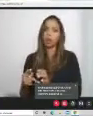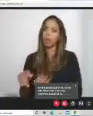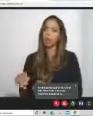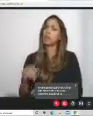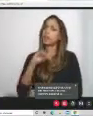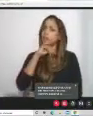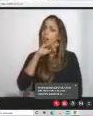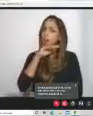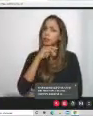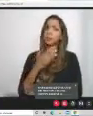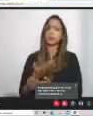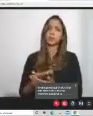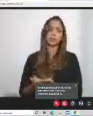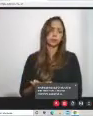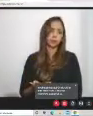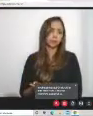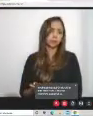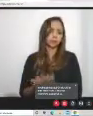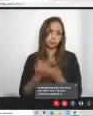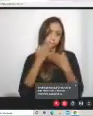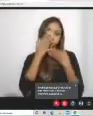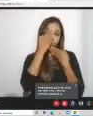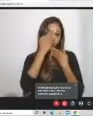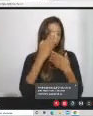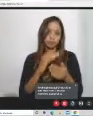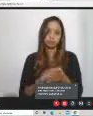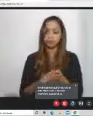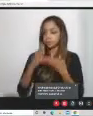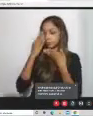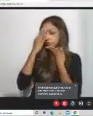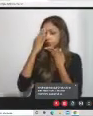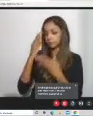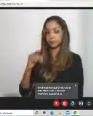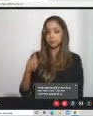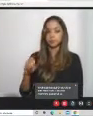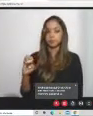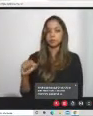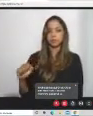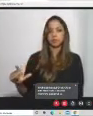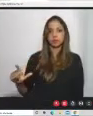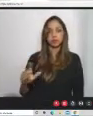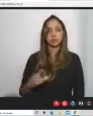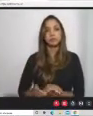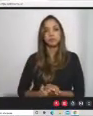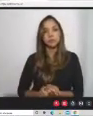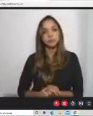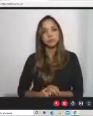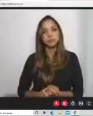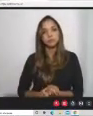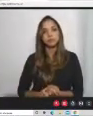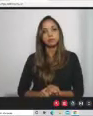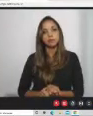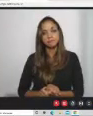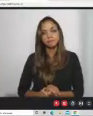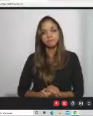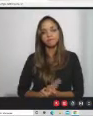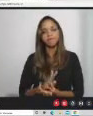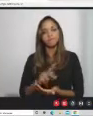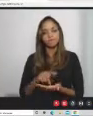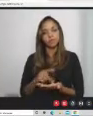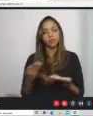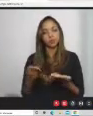Obrigada, vereador Gabriel. E, realmente, o que nós estamos vivenciando na nossa cidade é um total